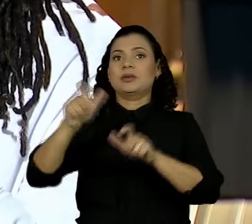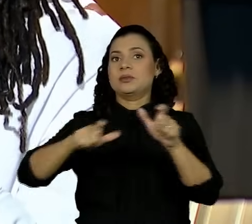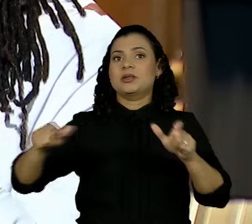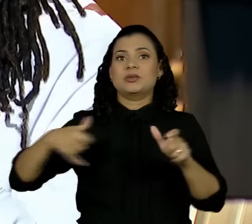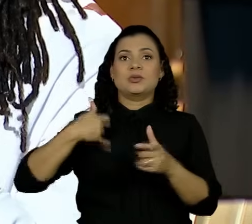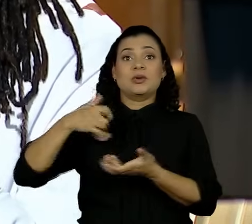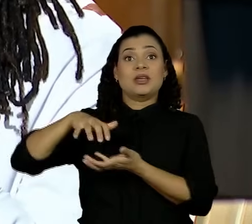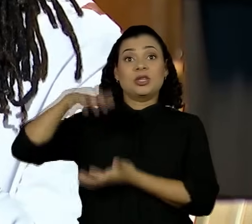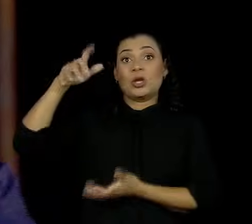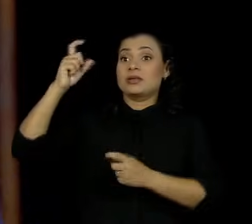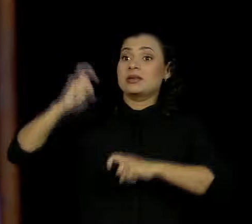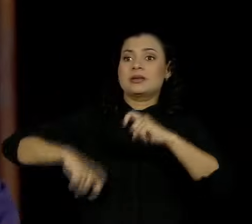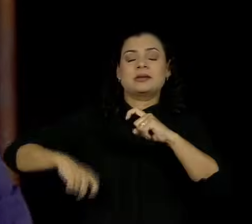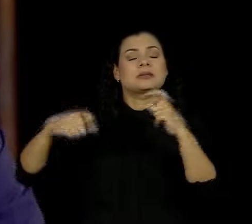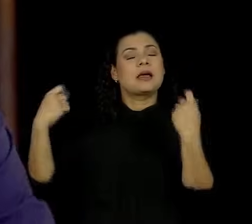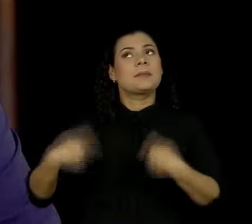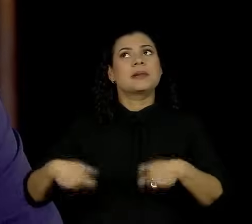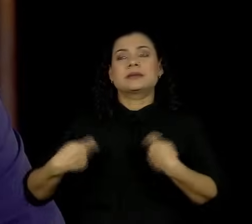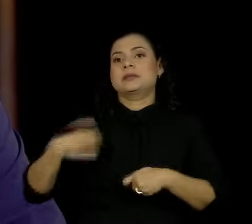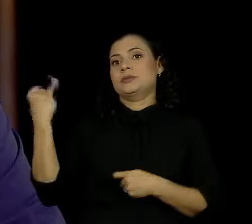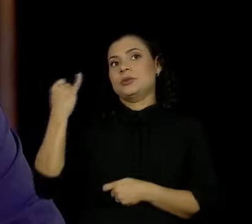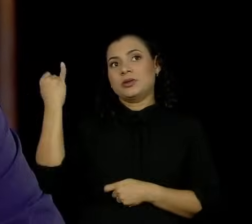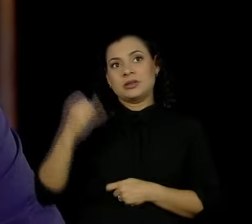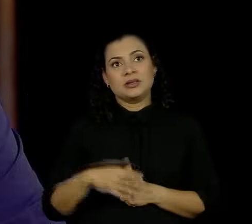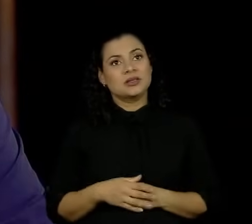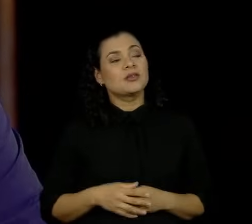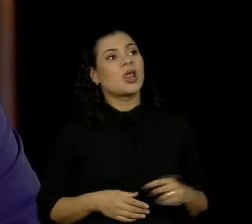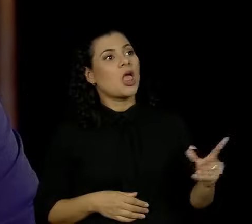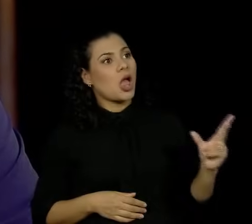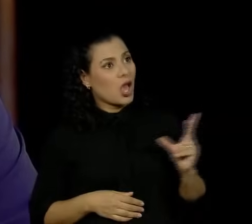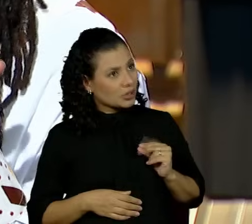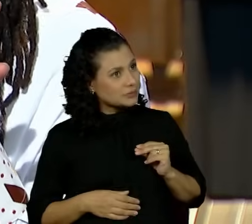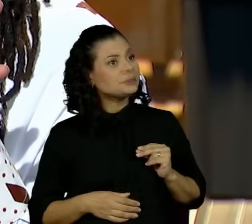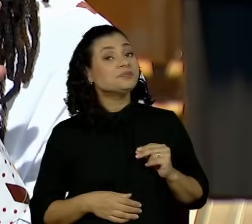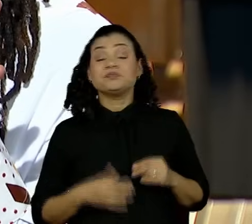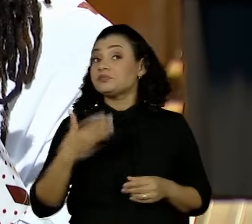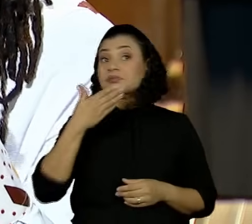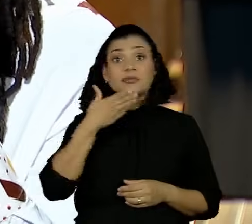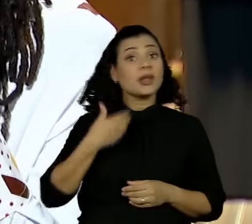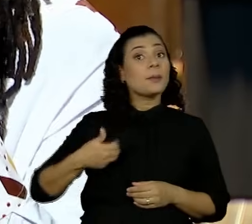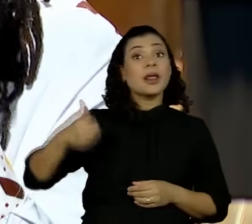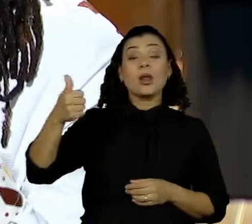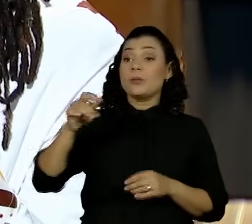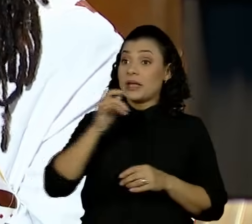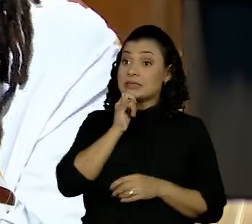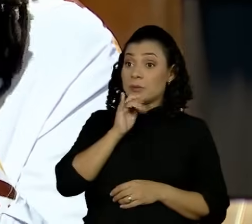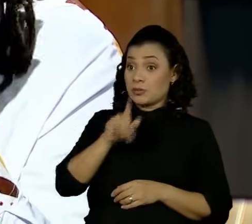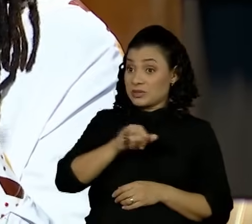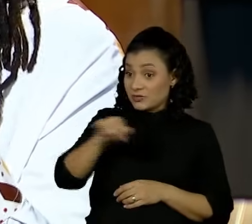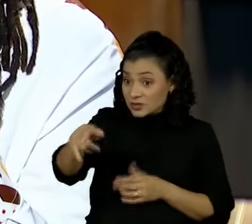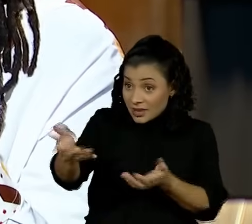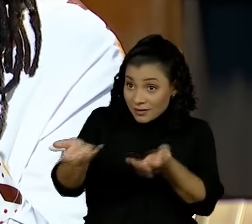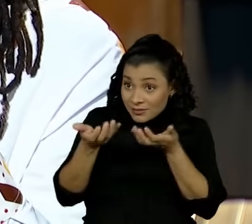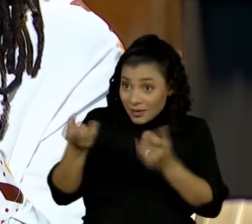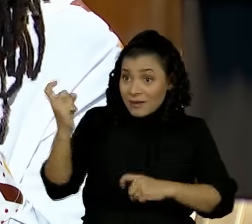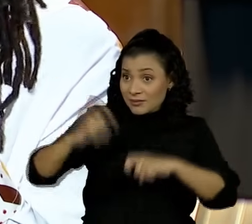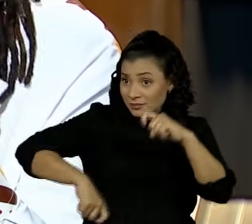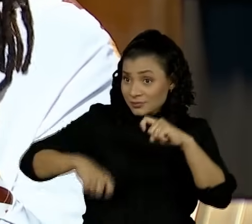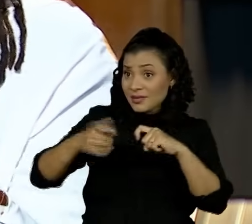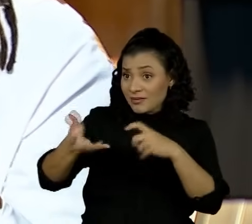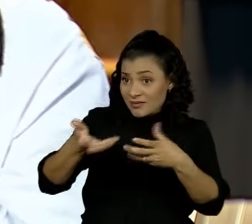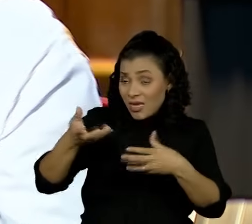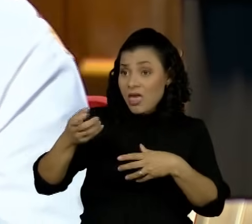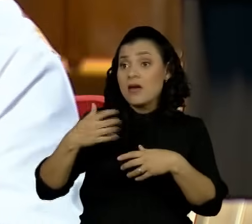idosas transarem. É um excelente índice. Eu acho que é o melhor. Quer dizer, se você quer, você vai achar, né,